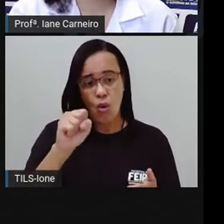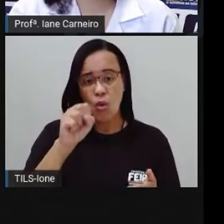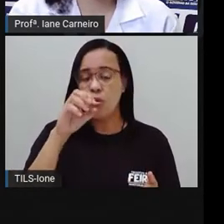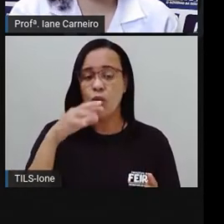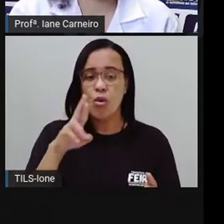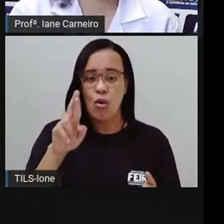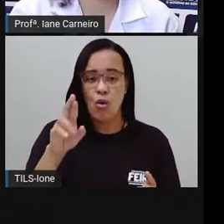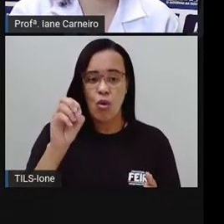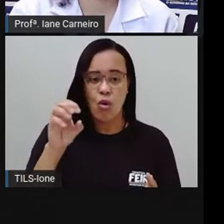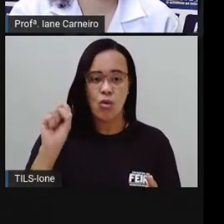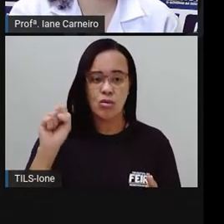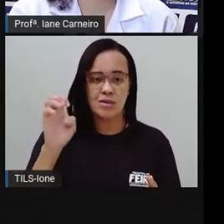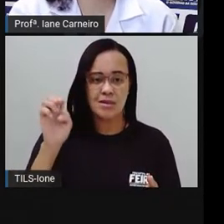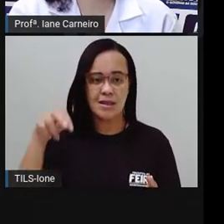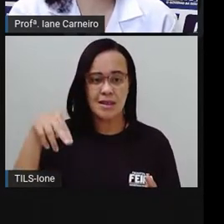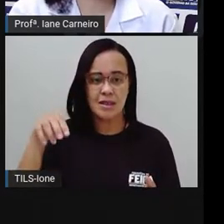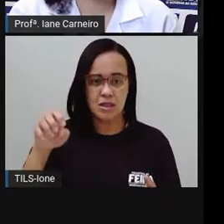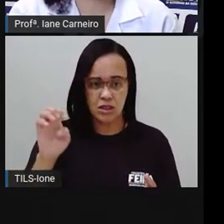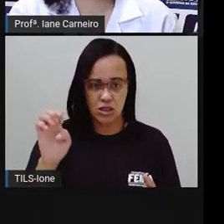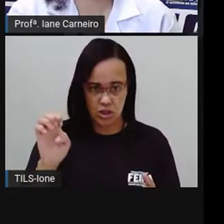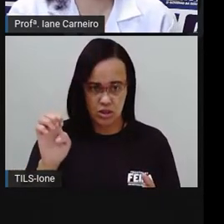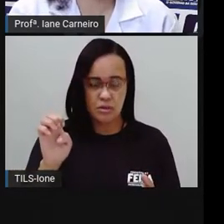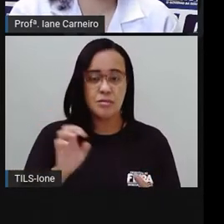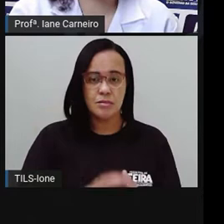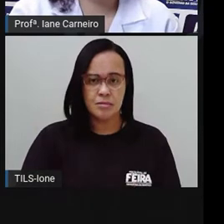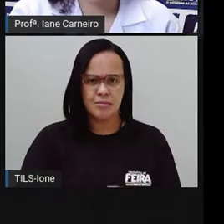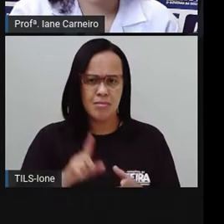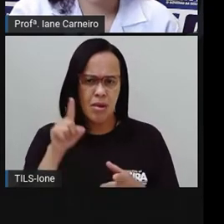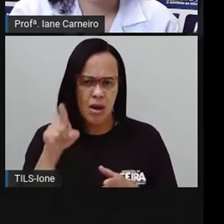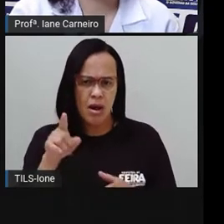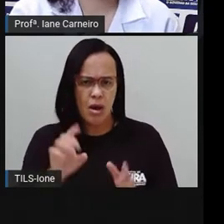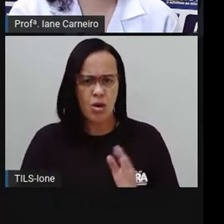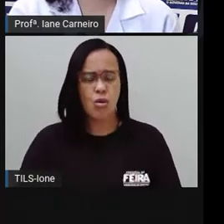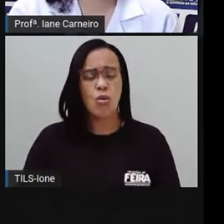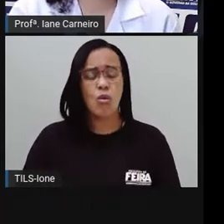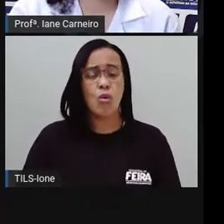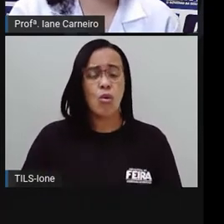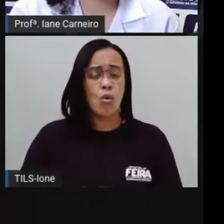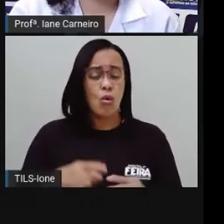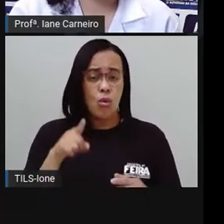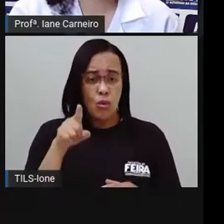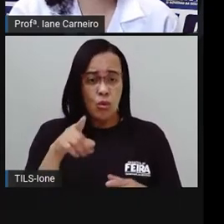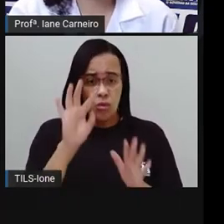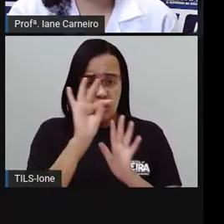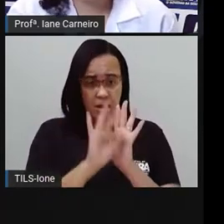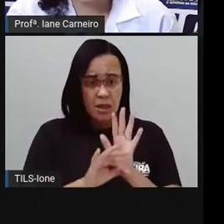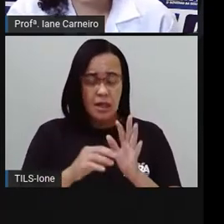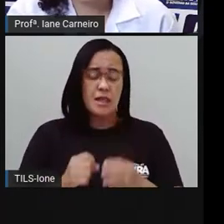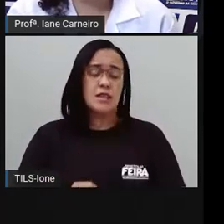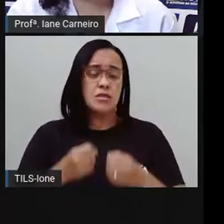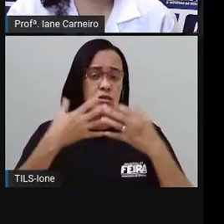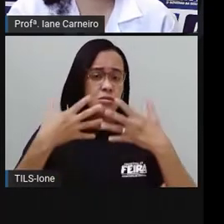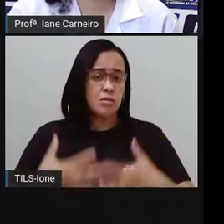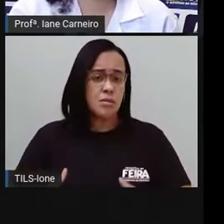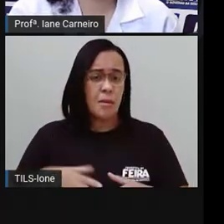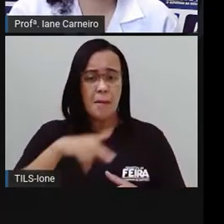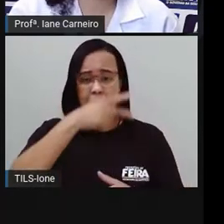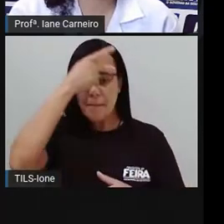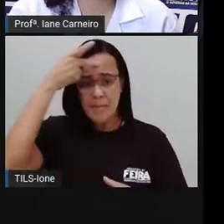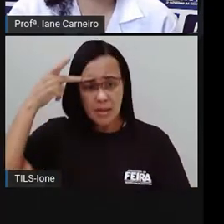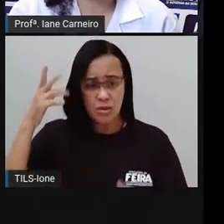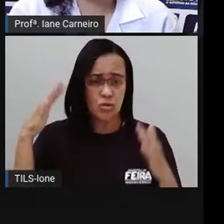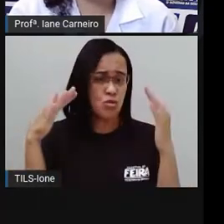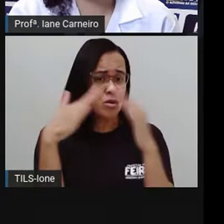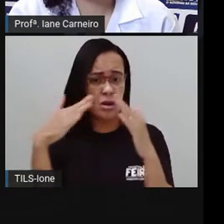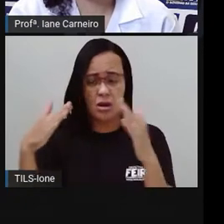que não tem casa. Mora o léu debaixo da ponte. No céu, a lua espia esse monte